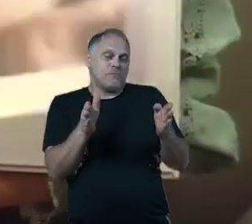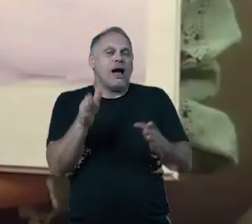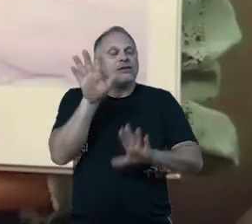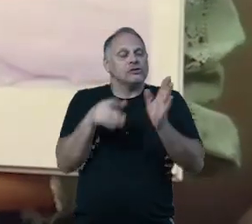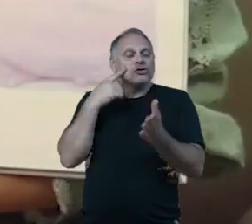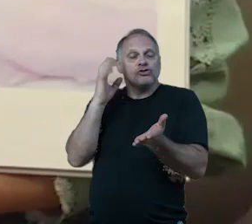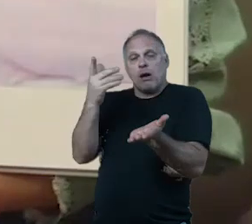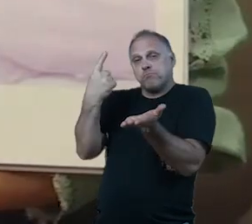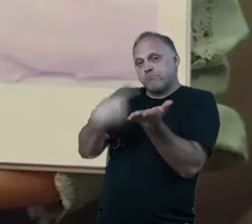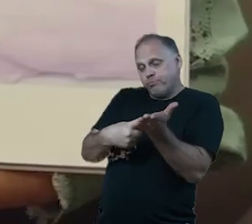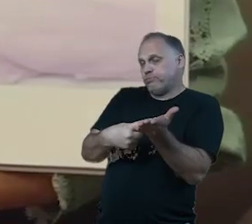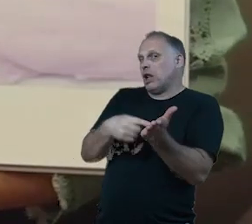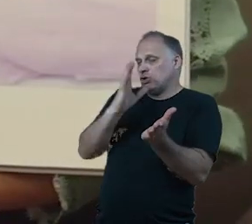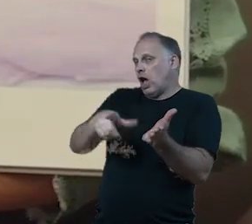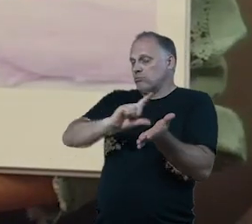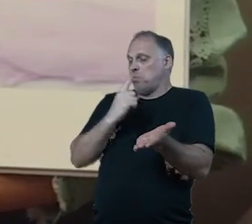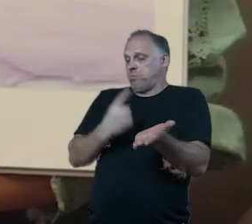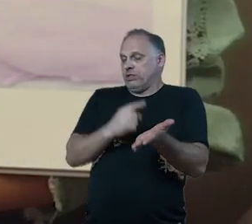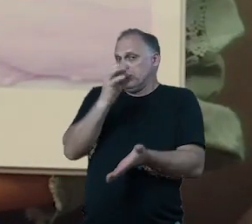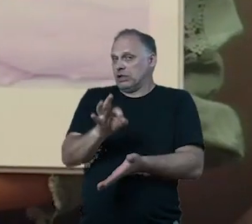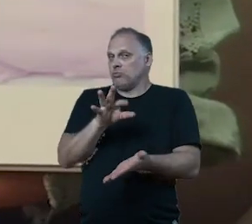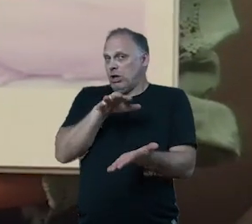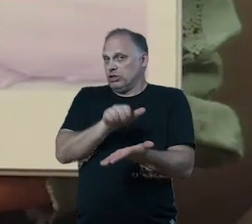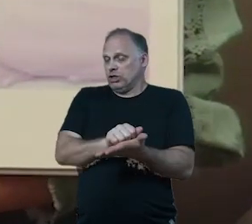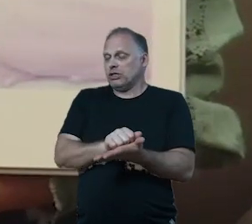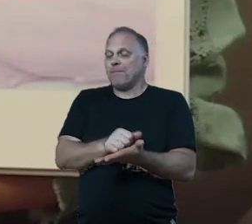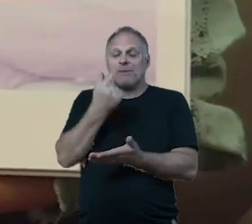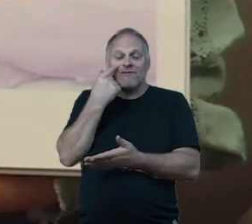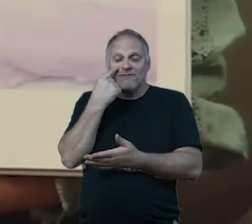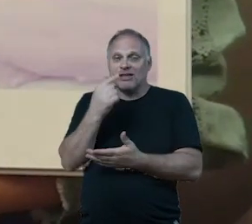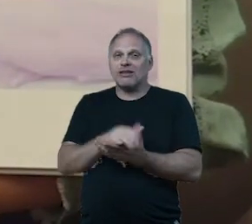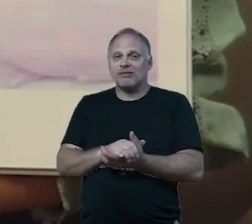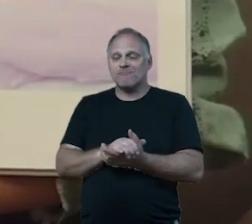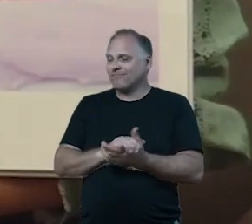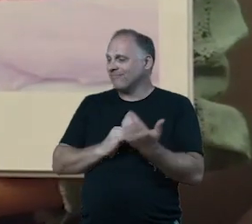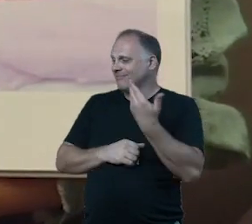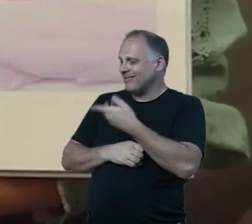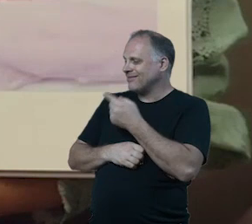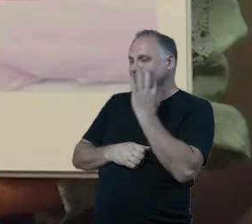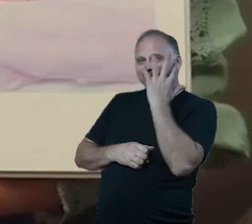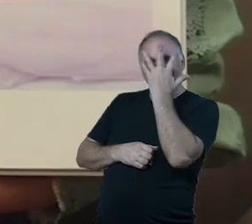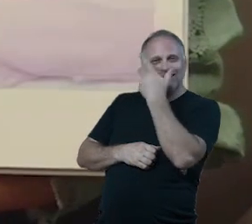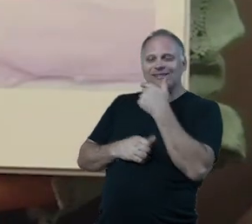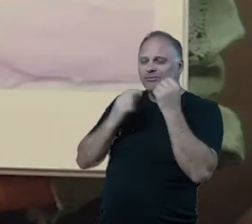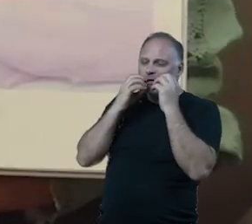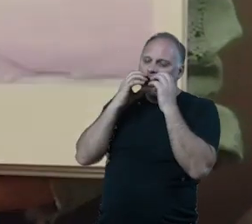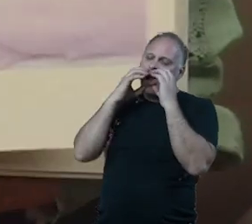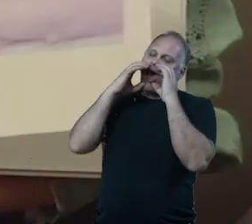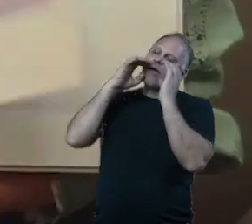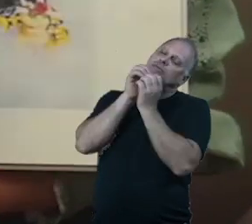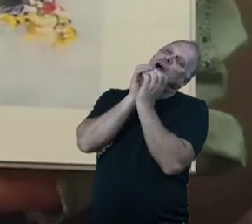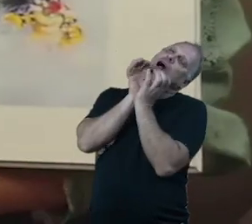deixando pré-marcado, com a possibilidade de poder Olha reagendar. Olha essas fotos aqui, que coisa mais linda, bocejando, com